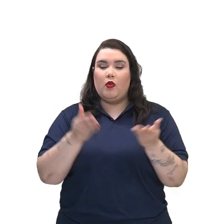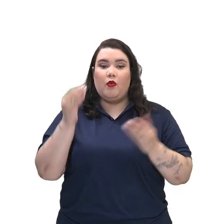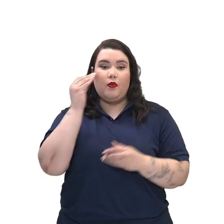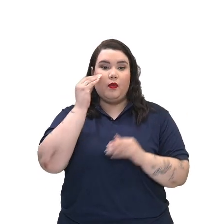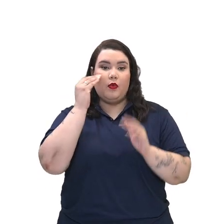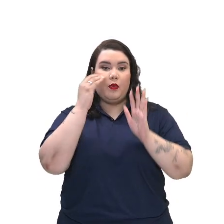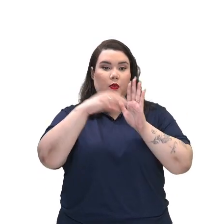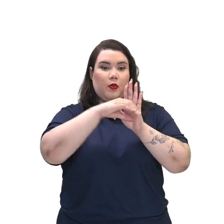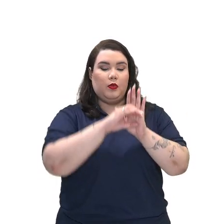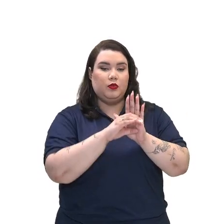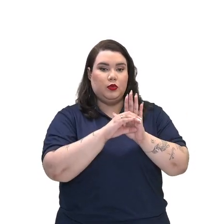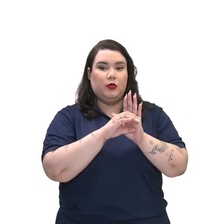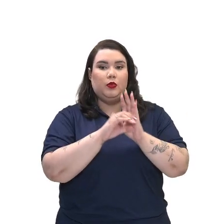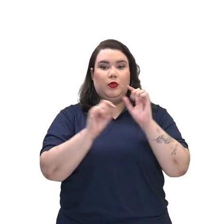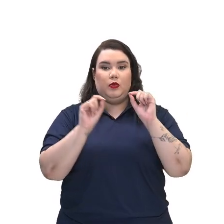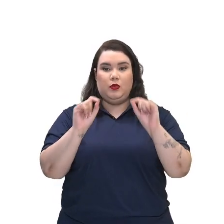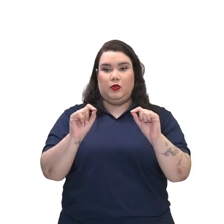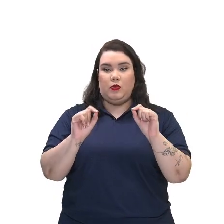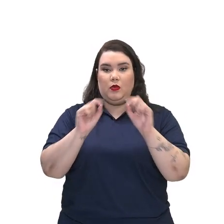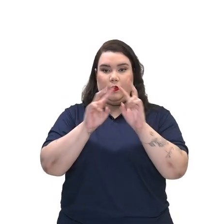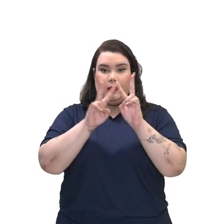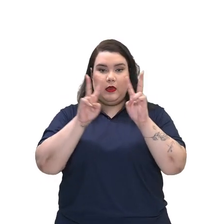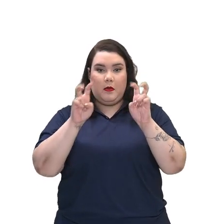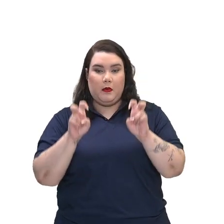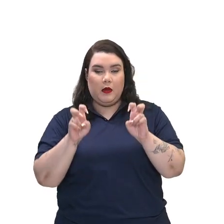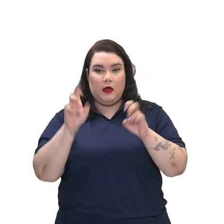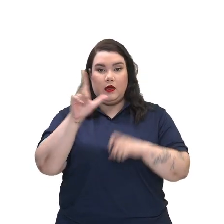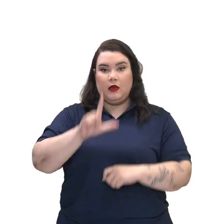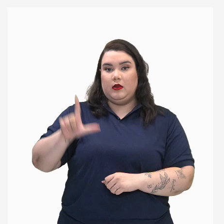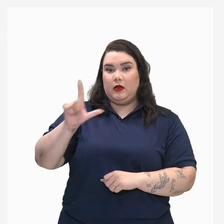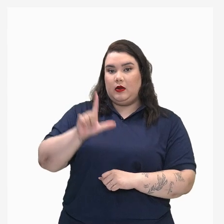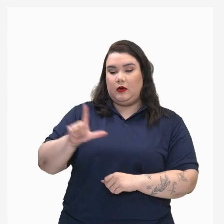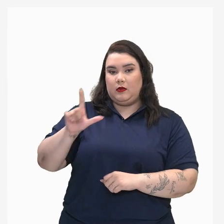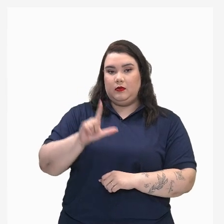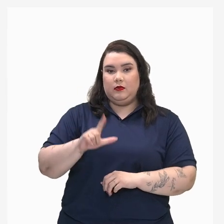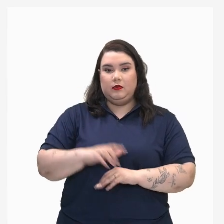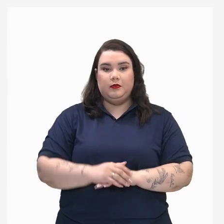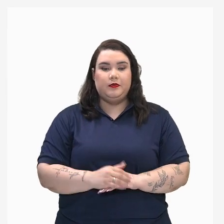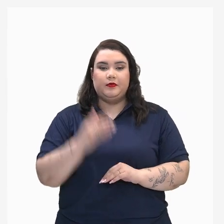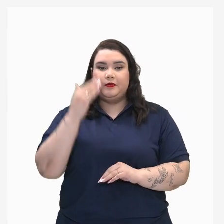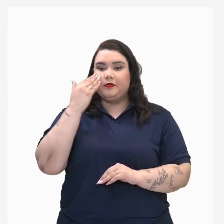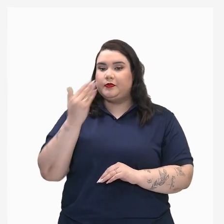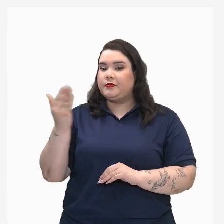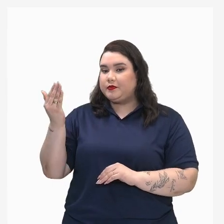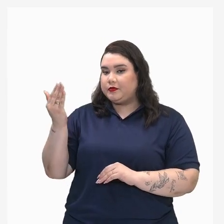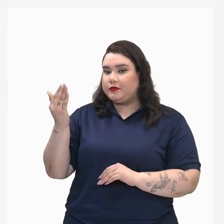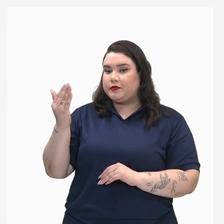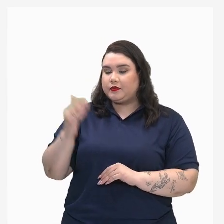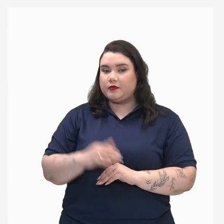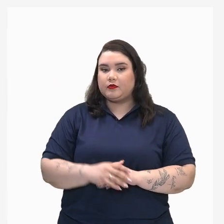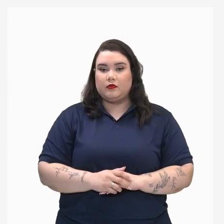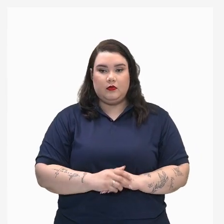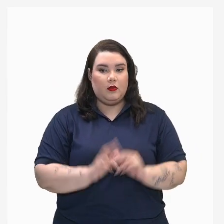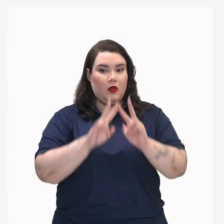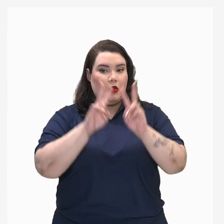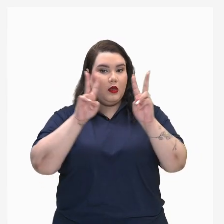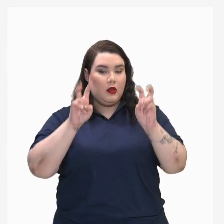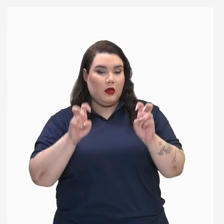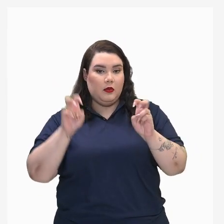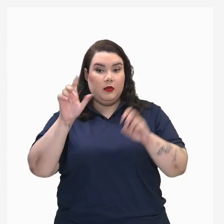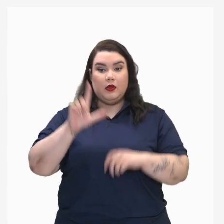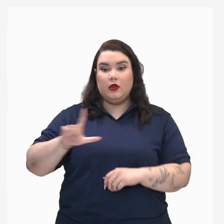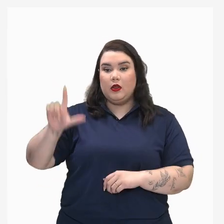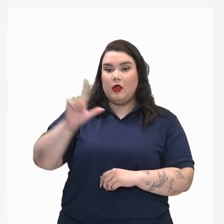conceito de temática literária. Acompanhe aí na tela. Temática literária é